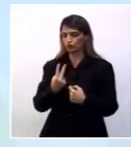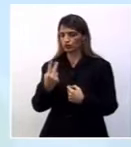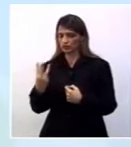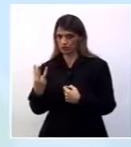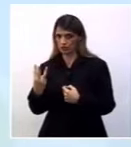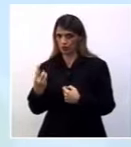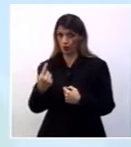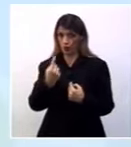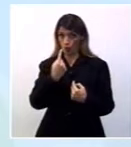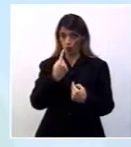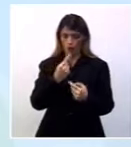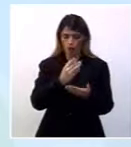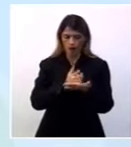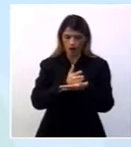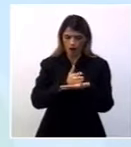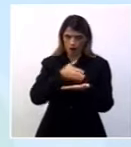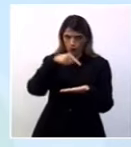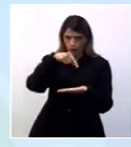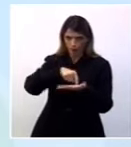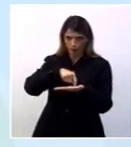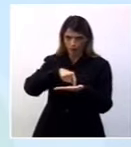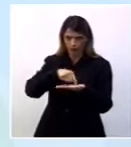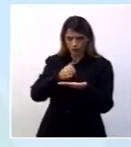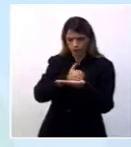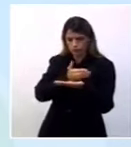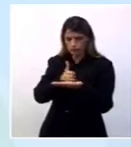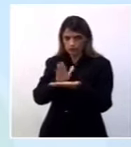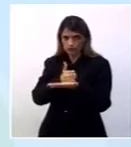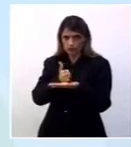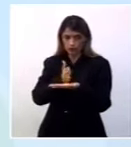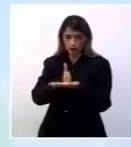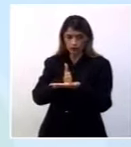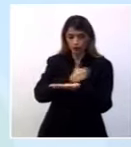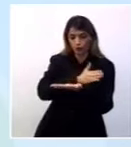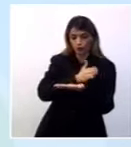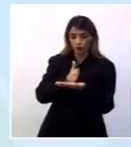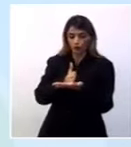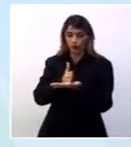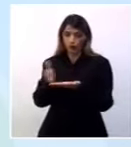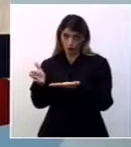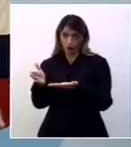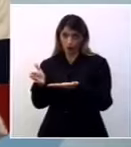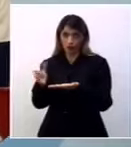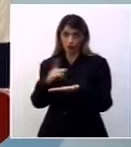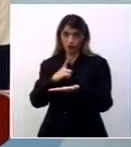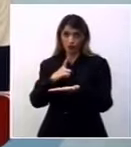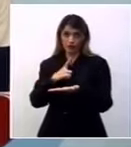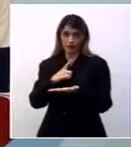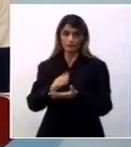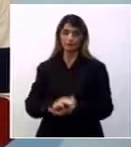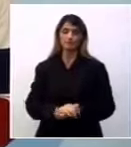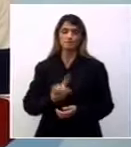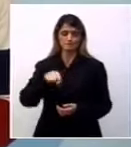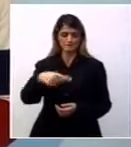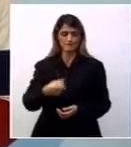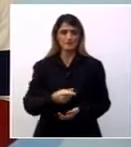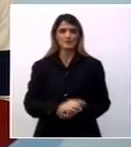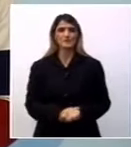meio separando as duas equipes e outras duas do centro para cada lateral. Ok? Pode passar o próximo, por